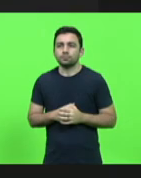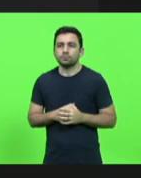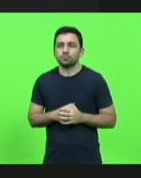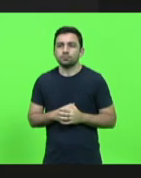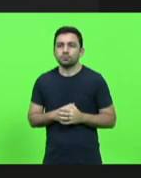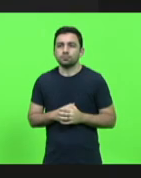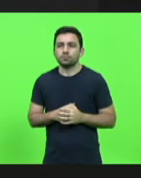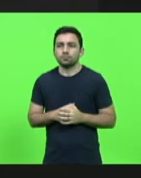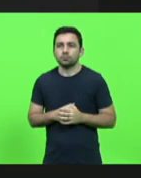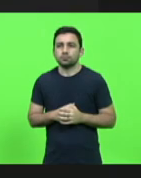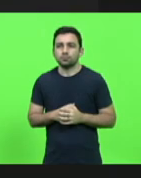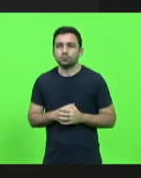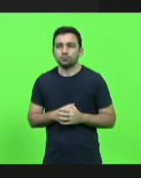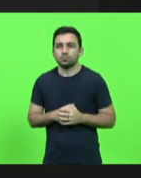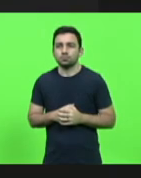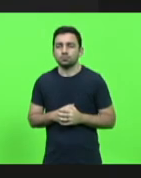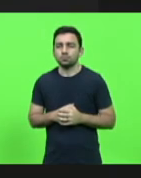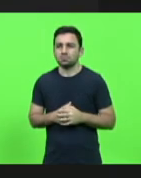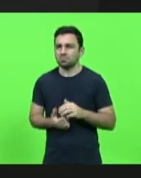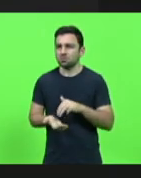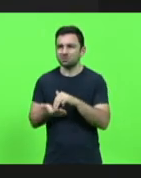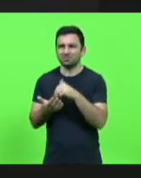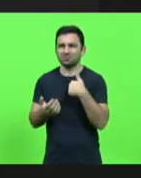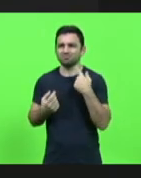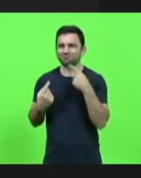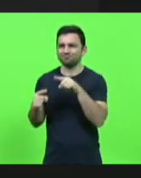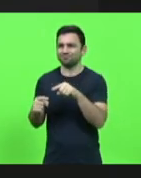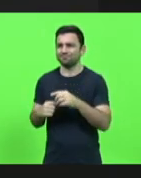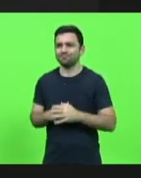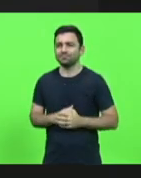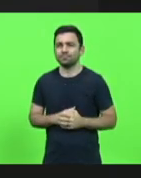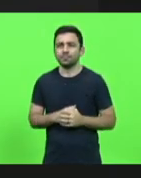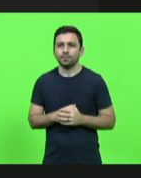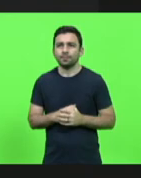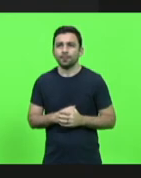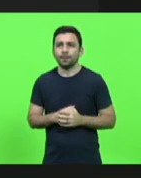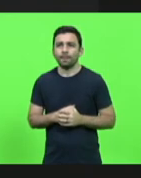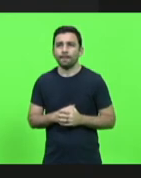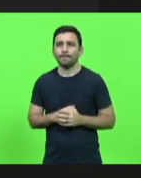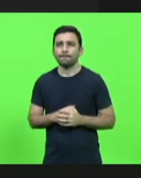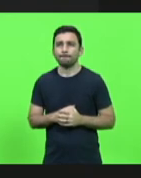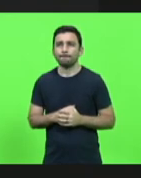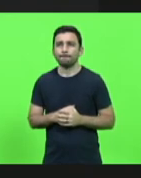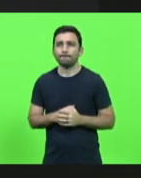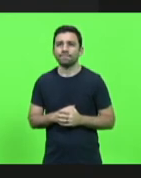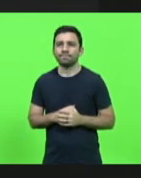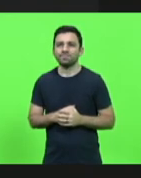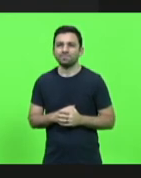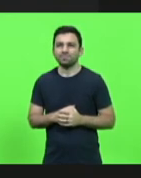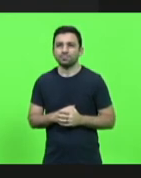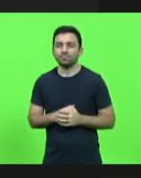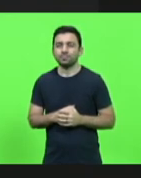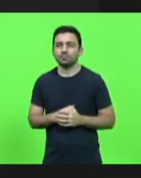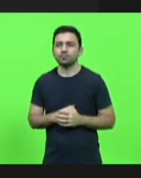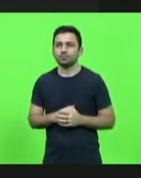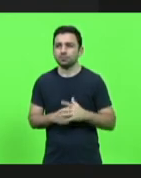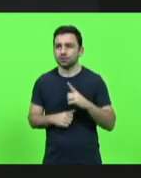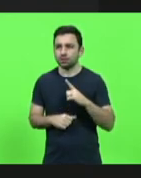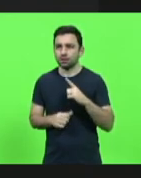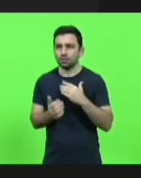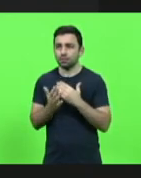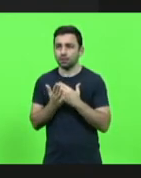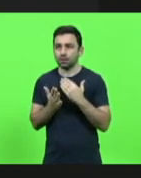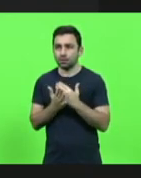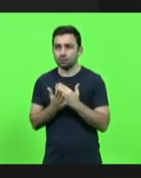Mais alguém? Eu voto contra a moção, eu voto contra. Ok, deputado Kennedy Nunes, contra. Mais alguém